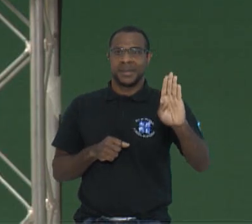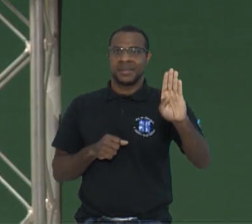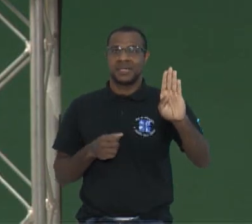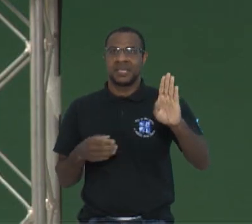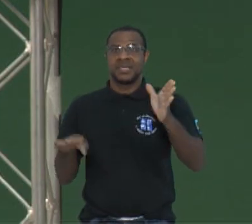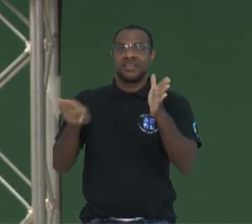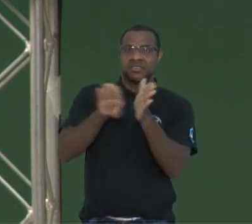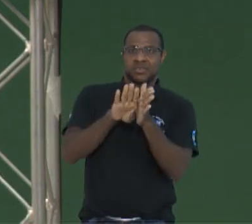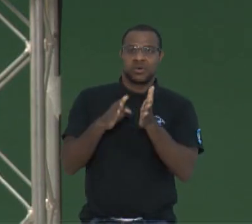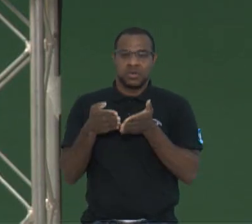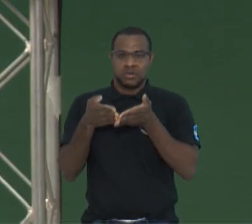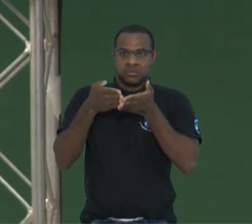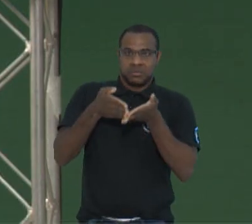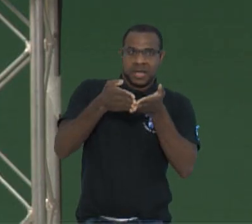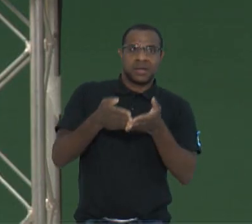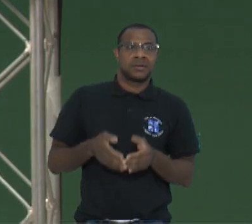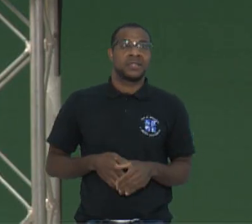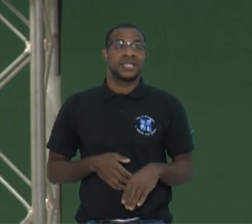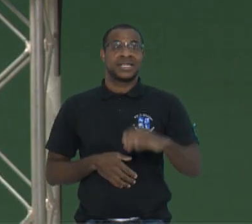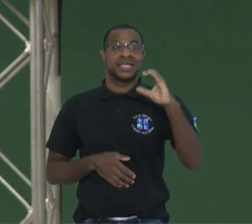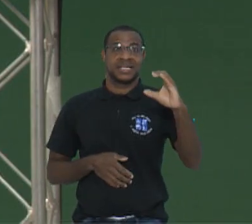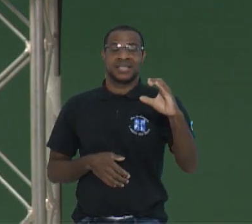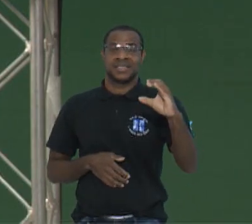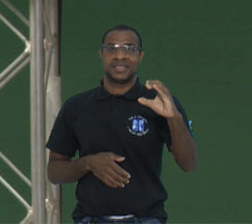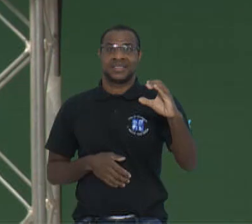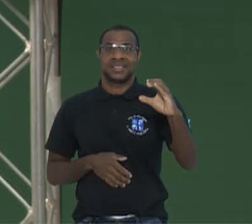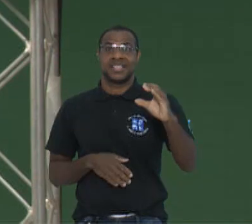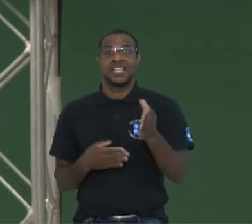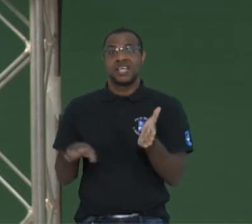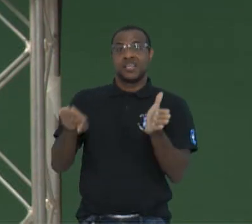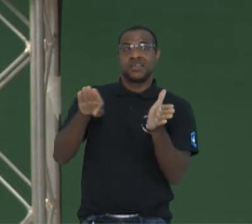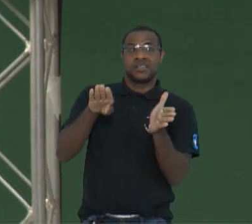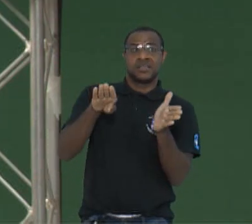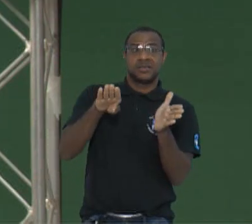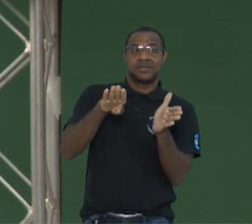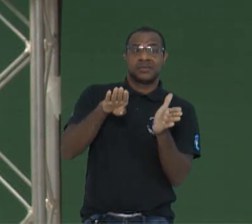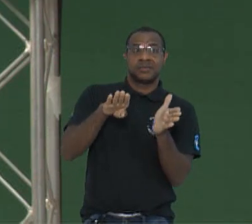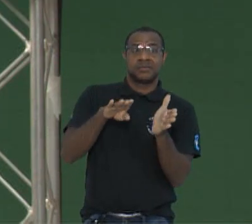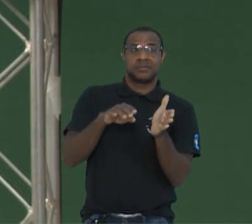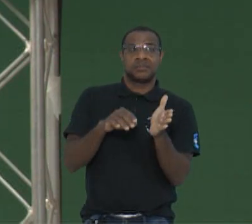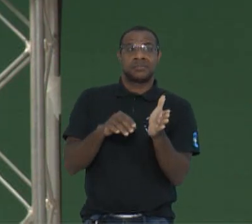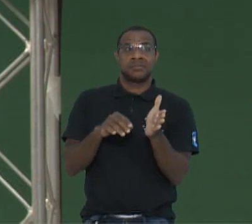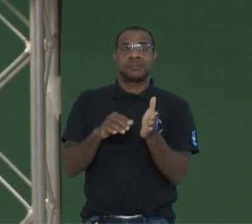Chegou de barco. Ou she arrived last weekend.